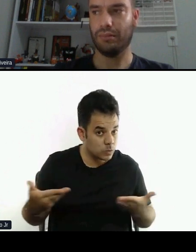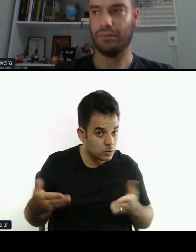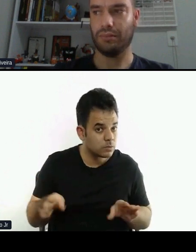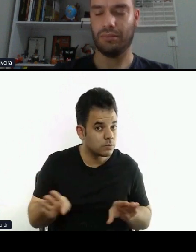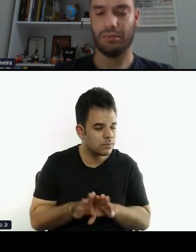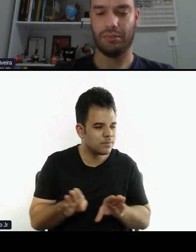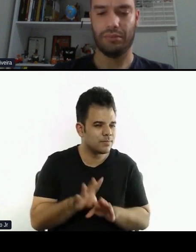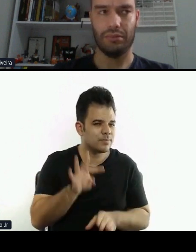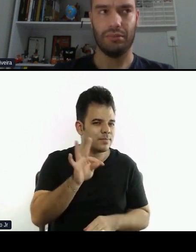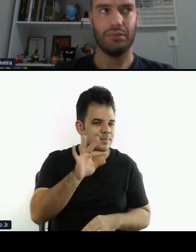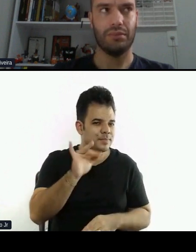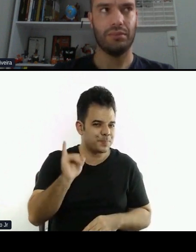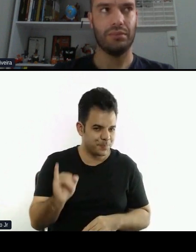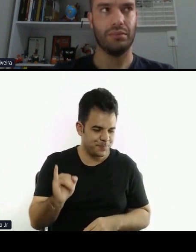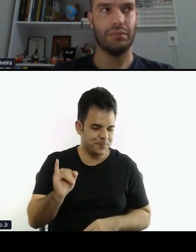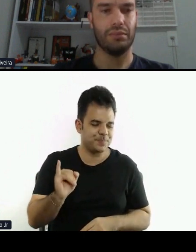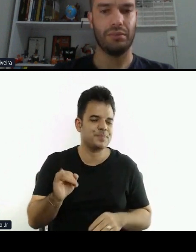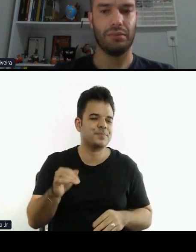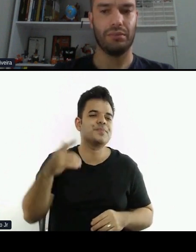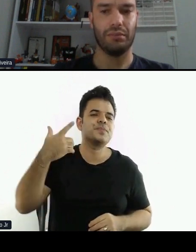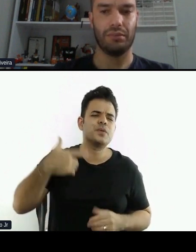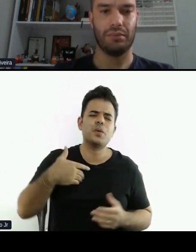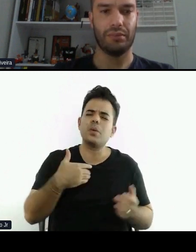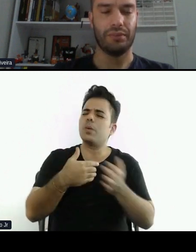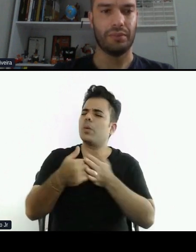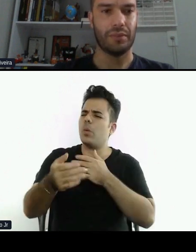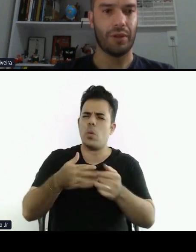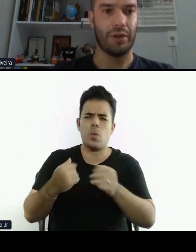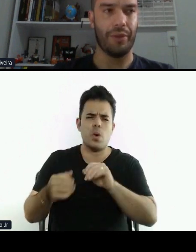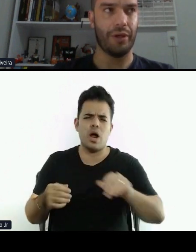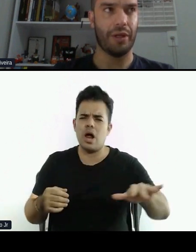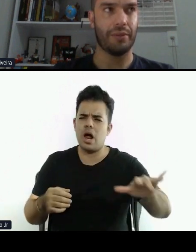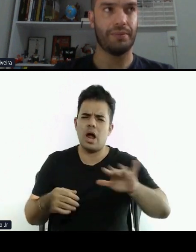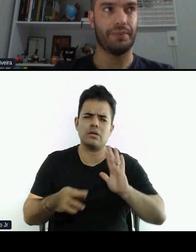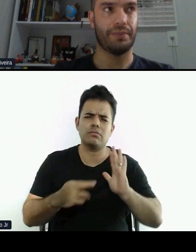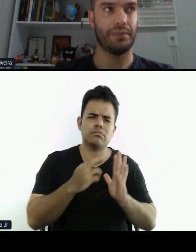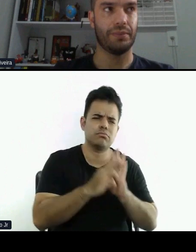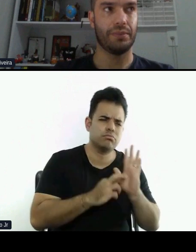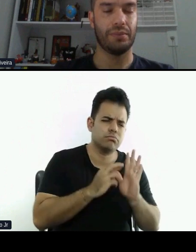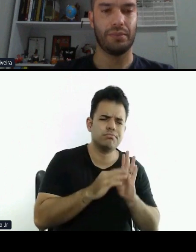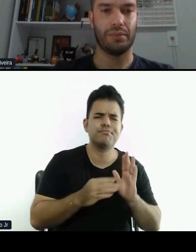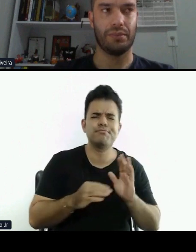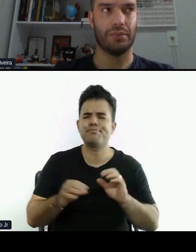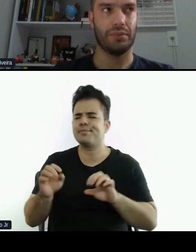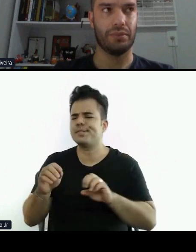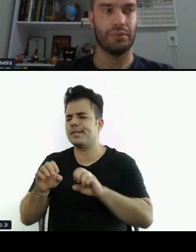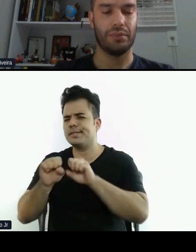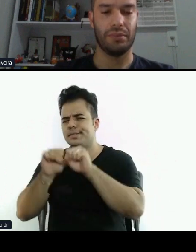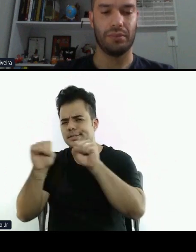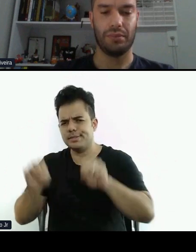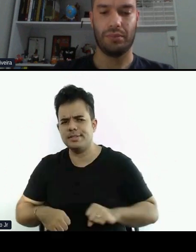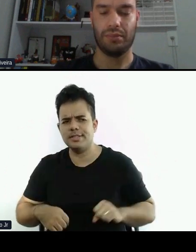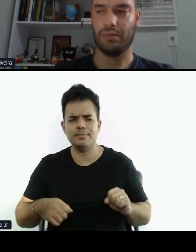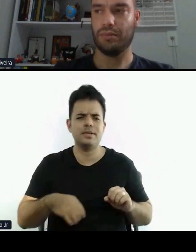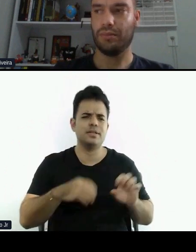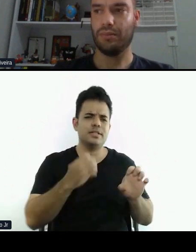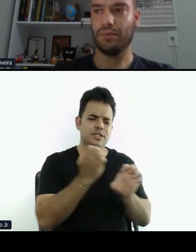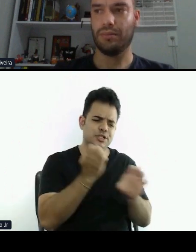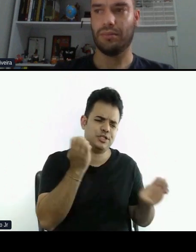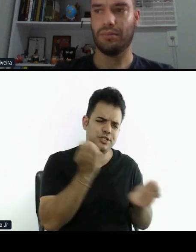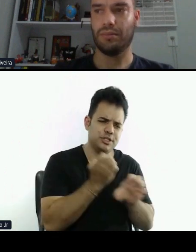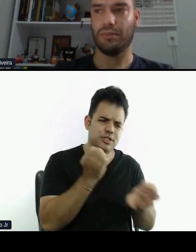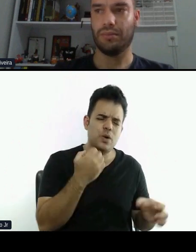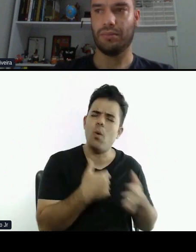né? Independente da área, ciência, computação, sistema, engenharia, etc. Acho que assim